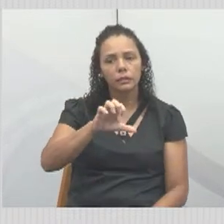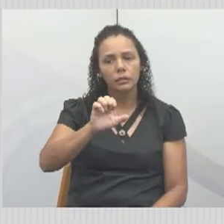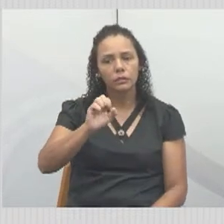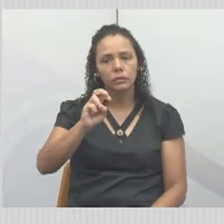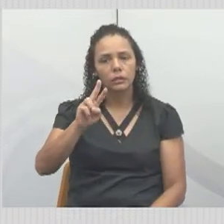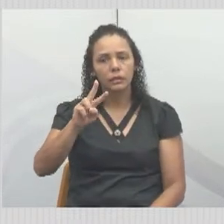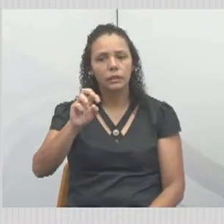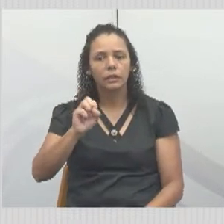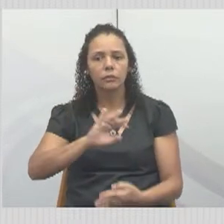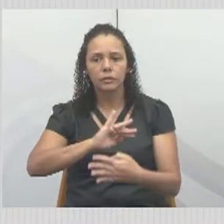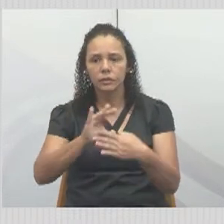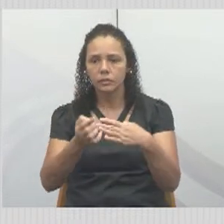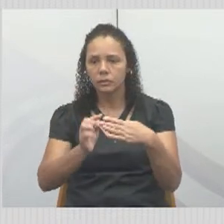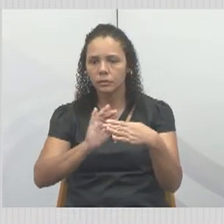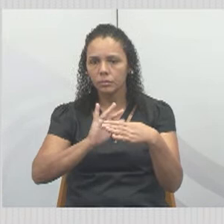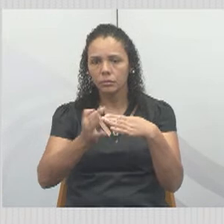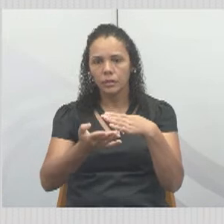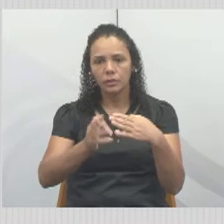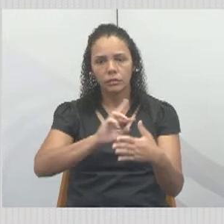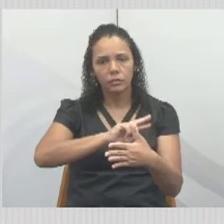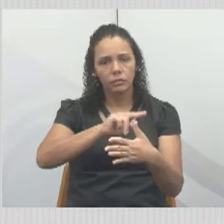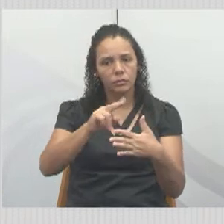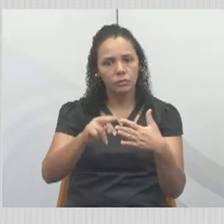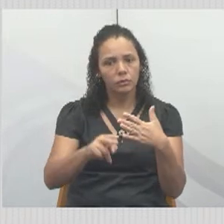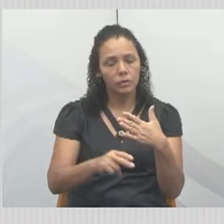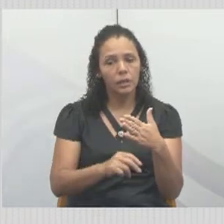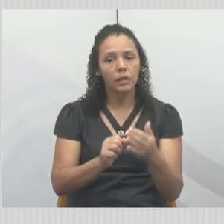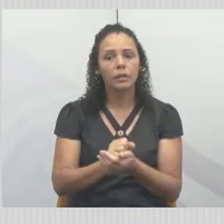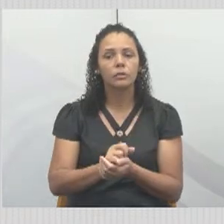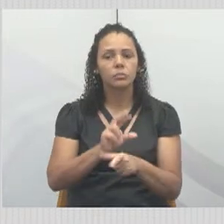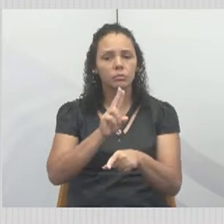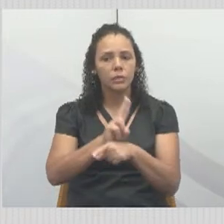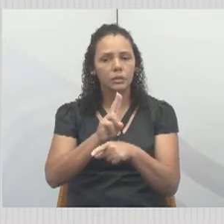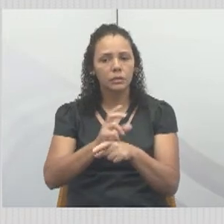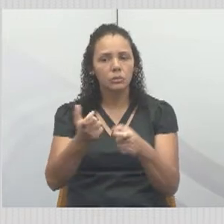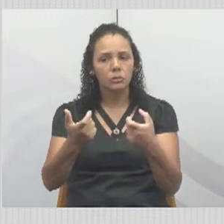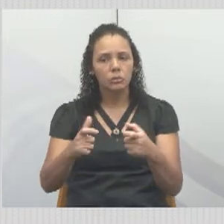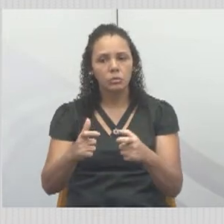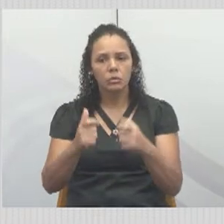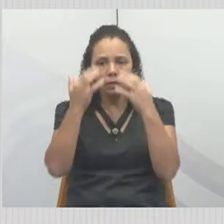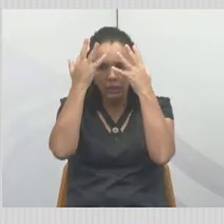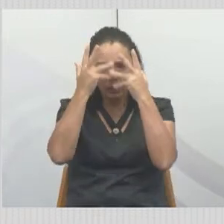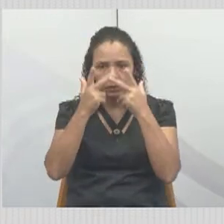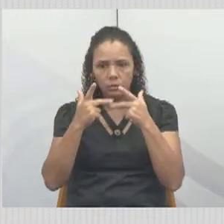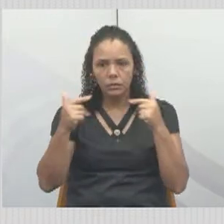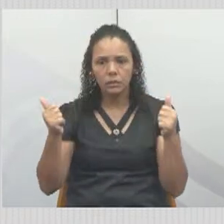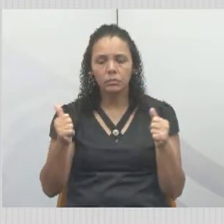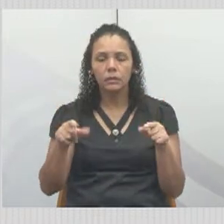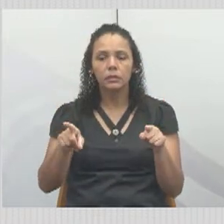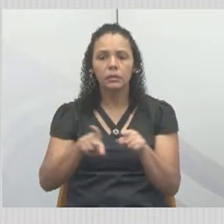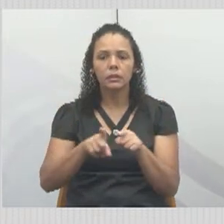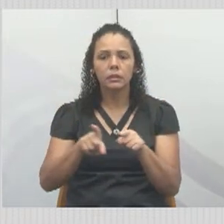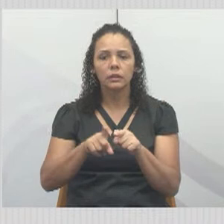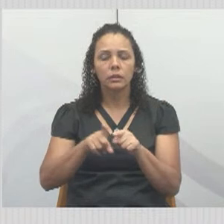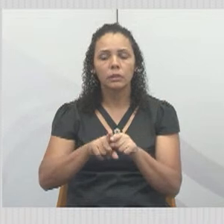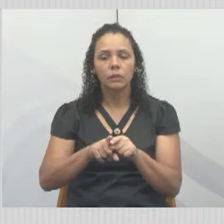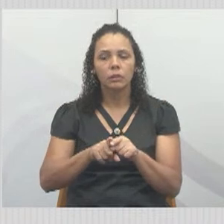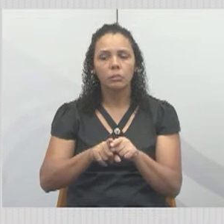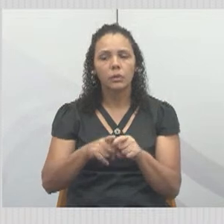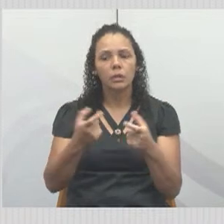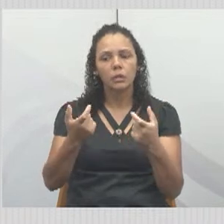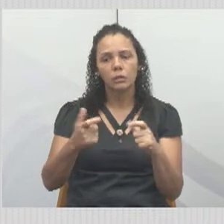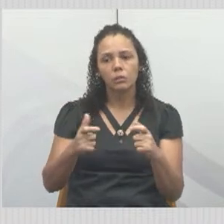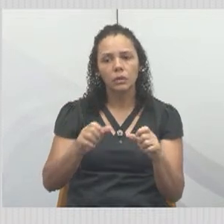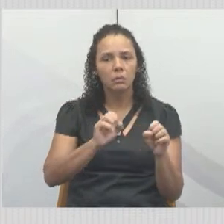Colônia, manutenção do abrigo temporário para animais e oficinas de educação ambiental nos parques municipais e também no